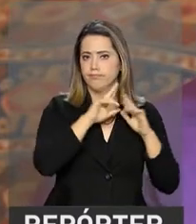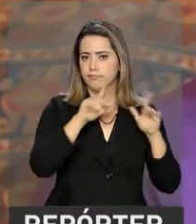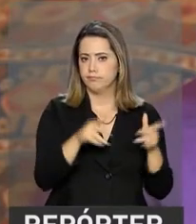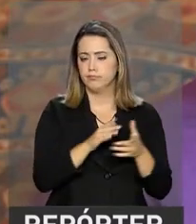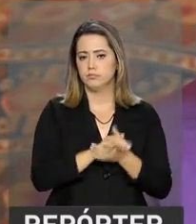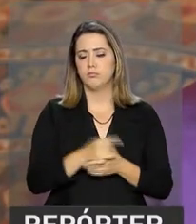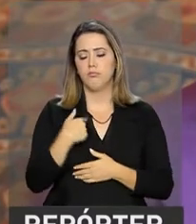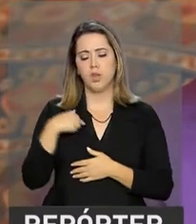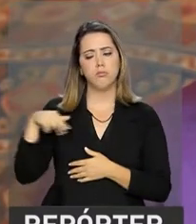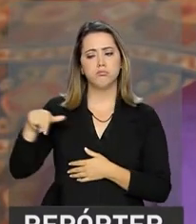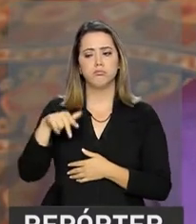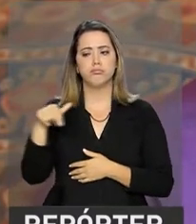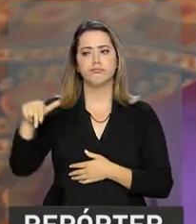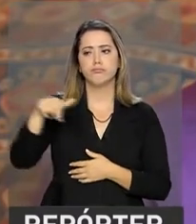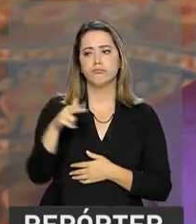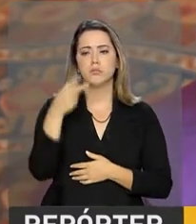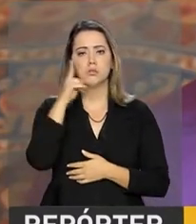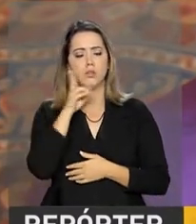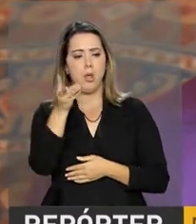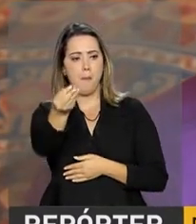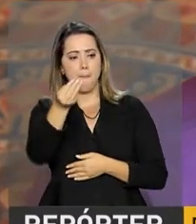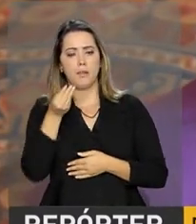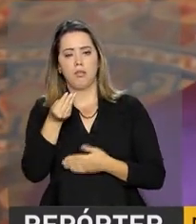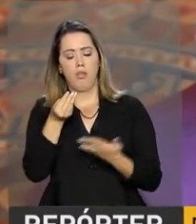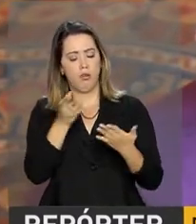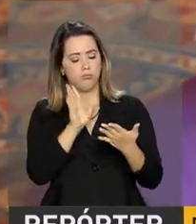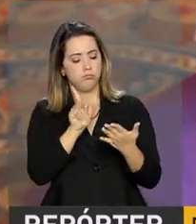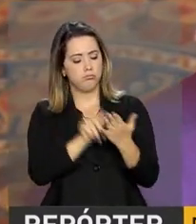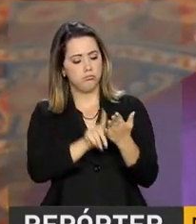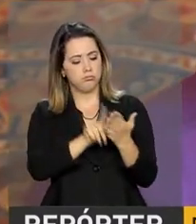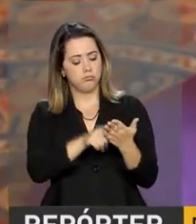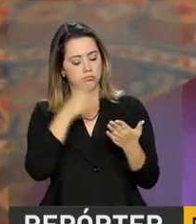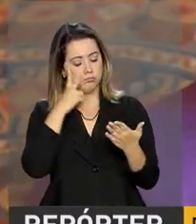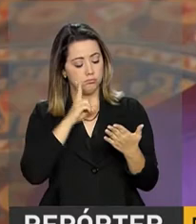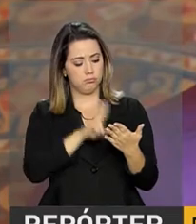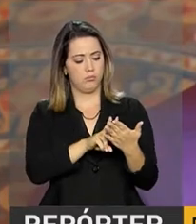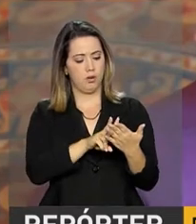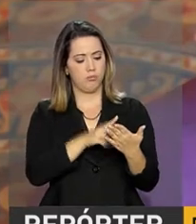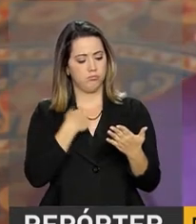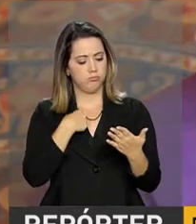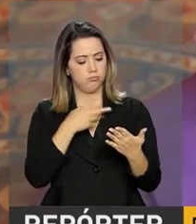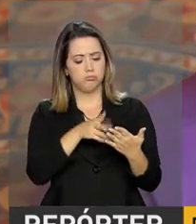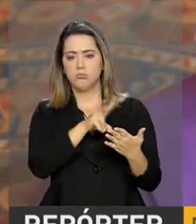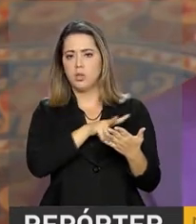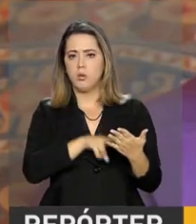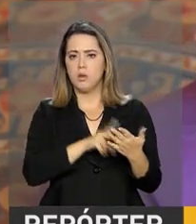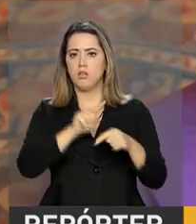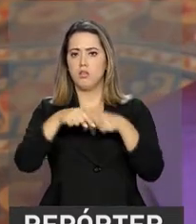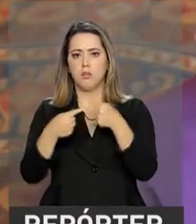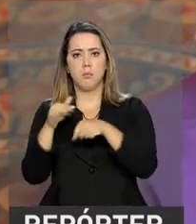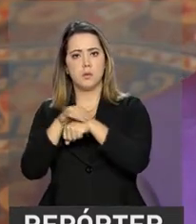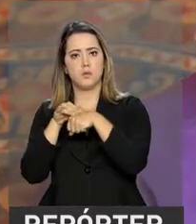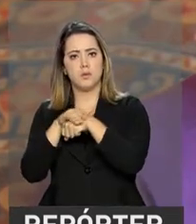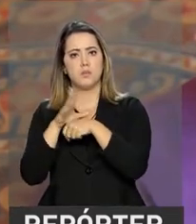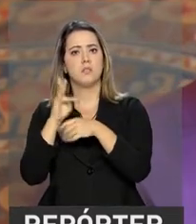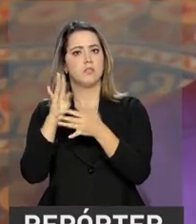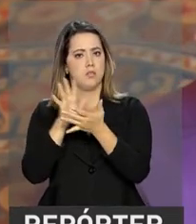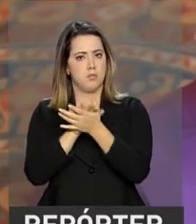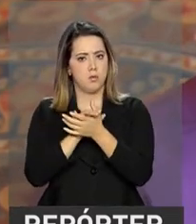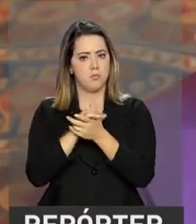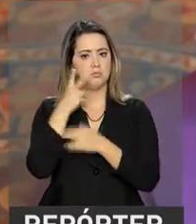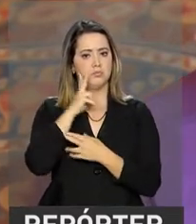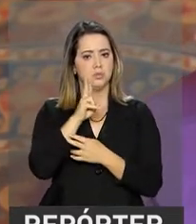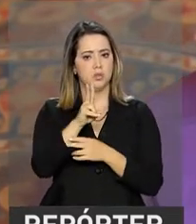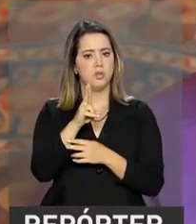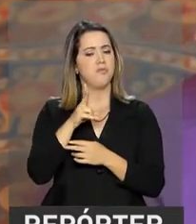né? E aí me deram um panfleto, chegando em casa, conversei com meu marido, ele achou